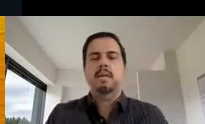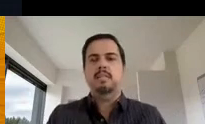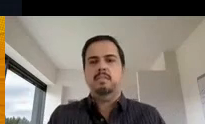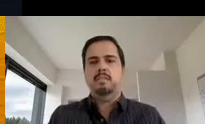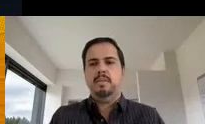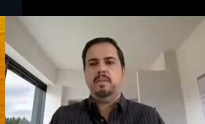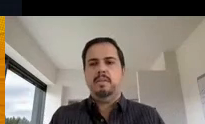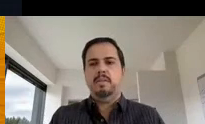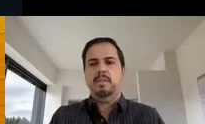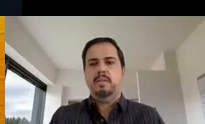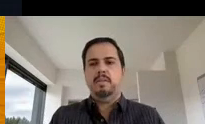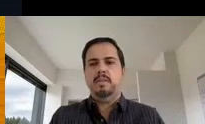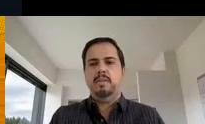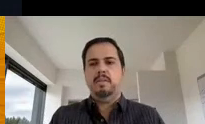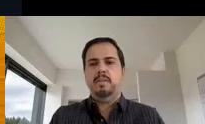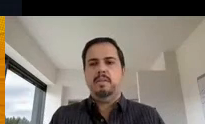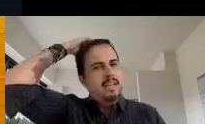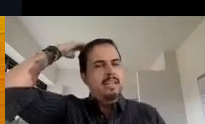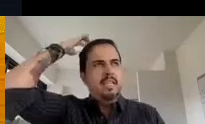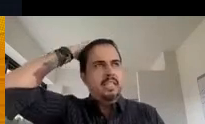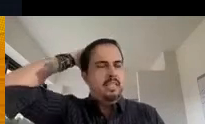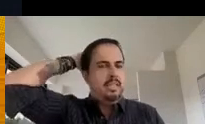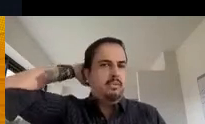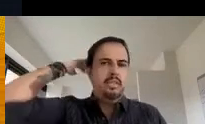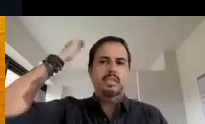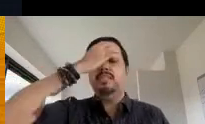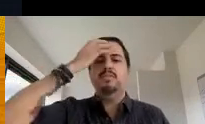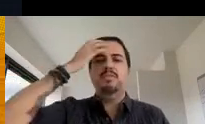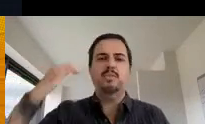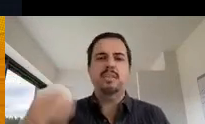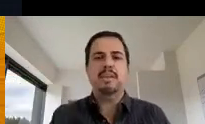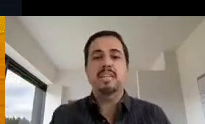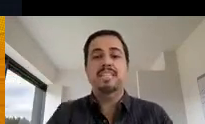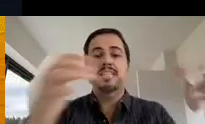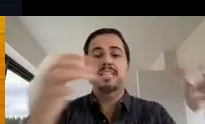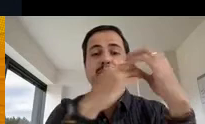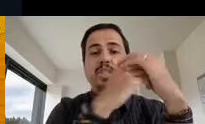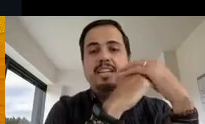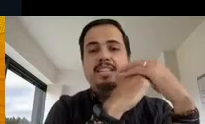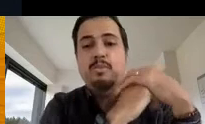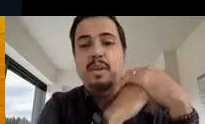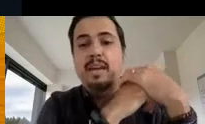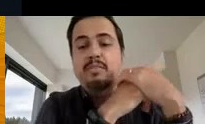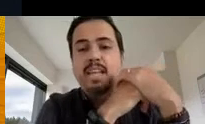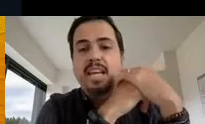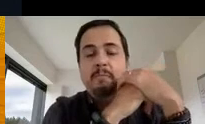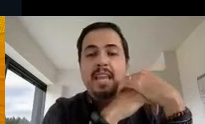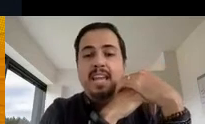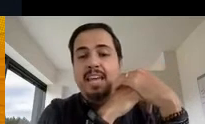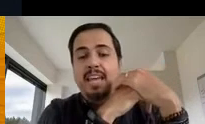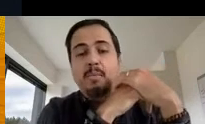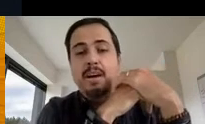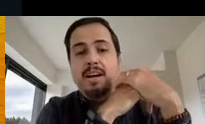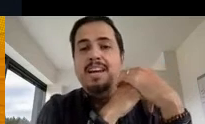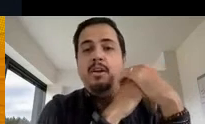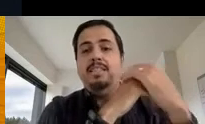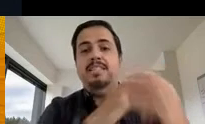pessoa mais conservadora, tem gente até hoje, a gente vê isso no Sebrae, tem gente até hoje que acha que o CPF